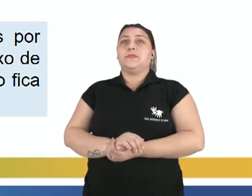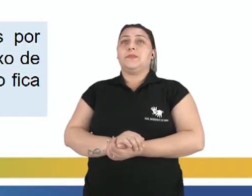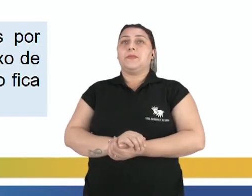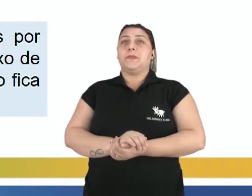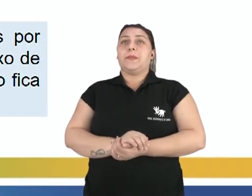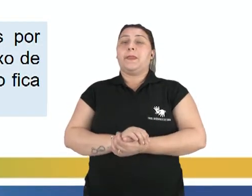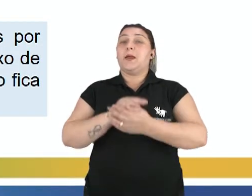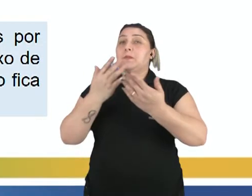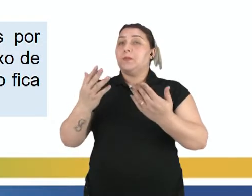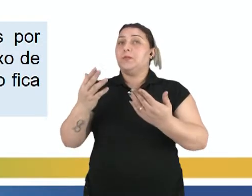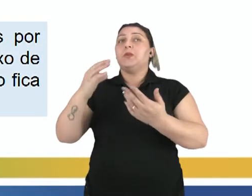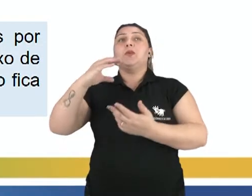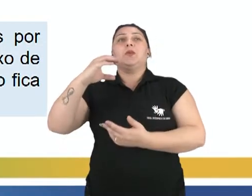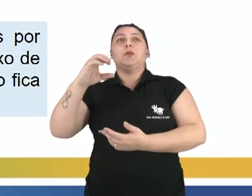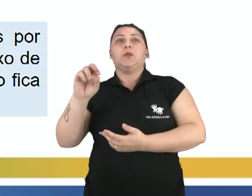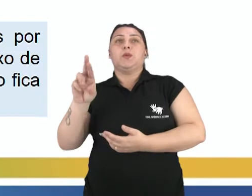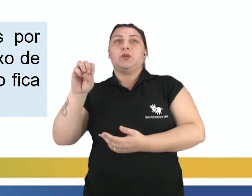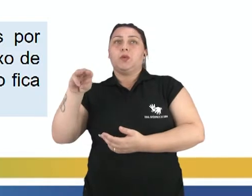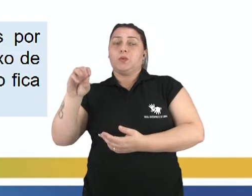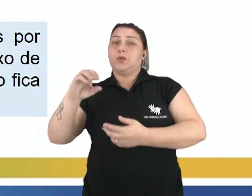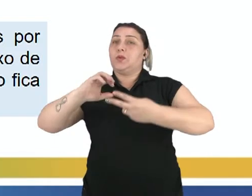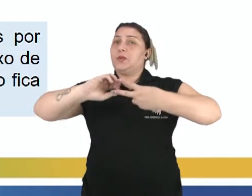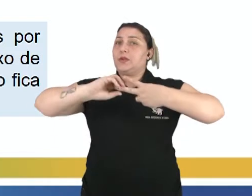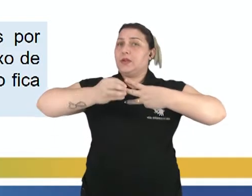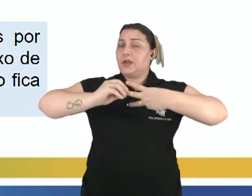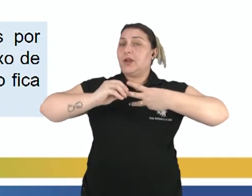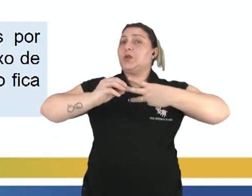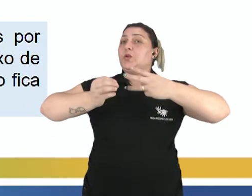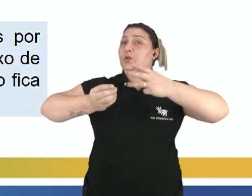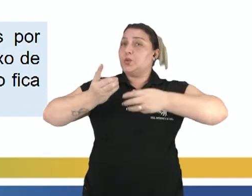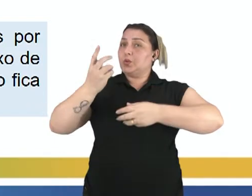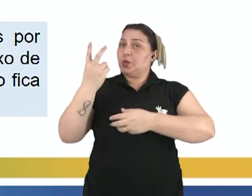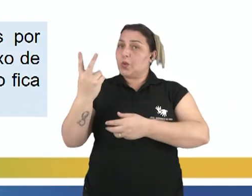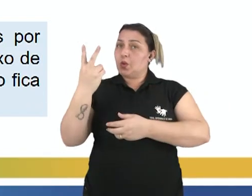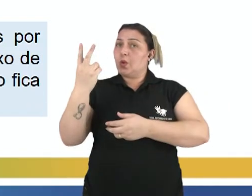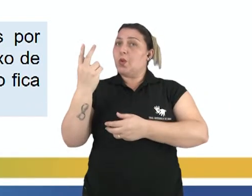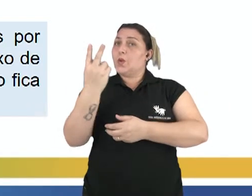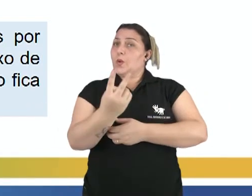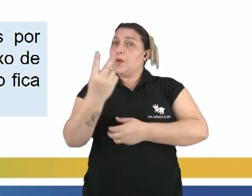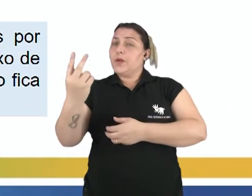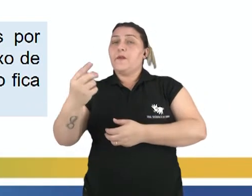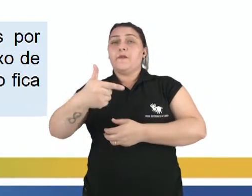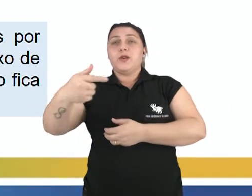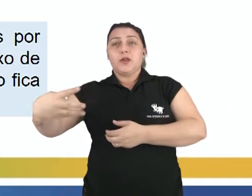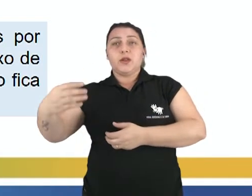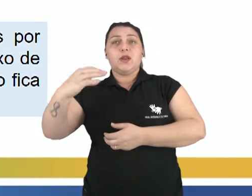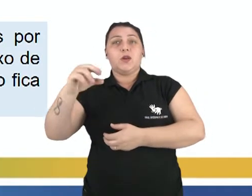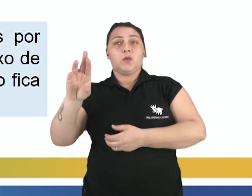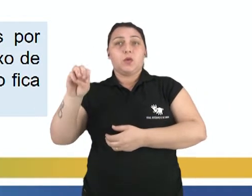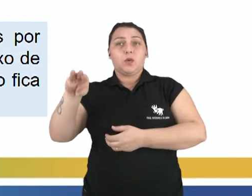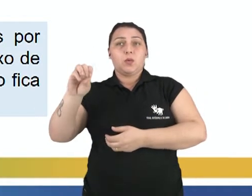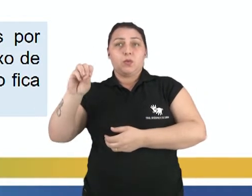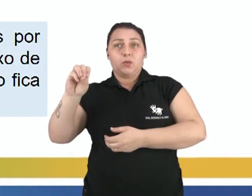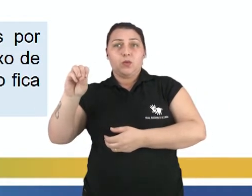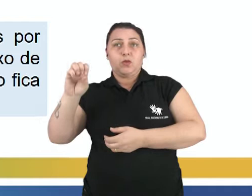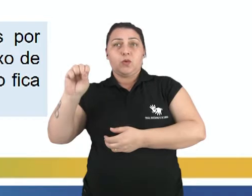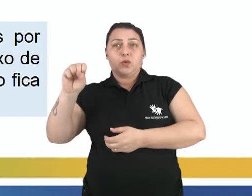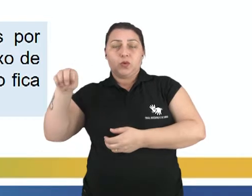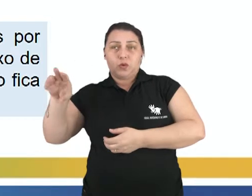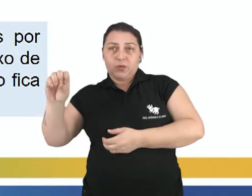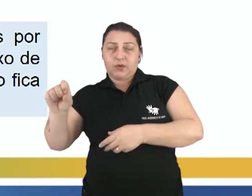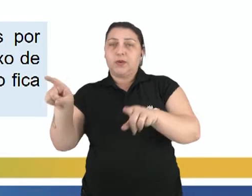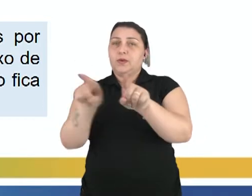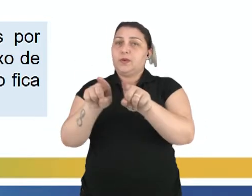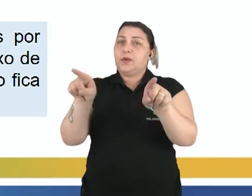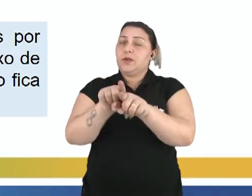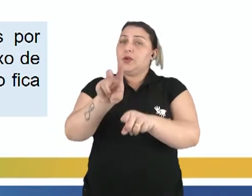Bom, em condições normais, qualquer célula diploide, ou seja, que tenha dois pares contendo 23 cromossomos, o que nós também